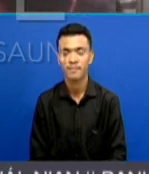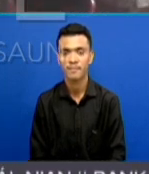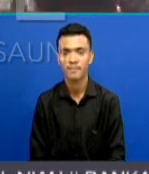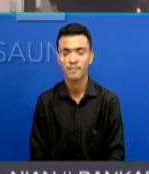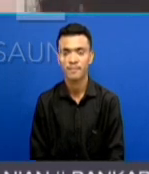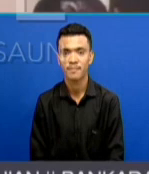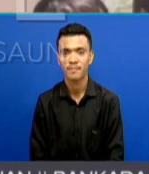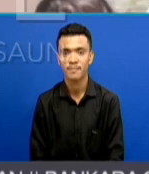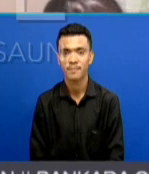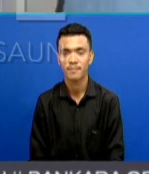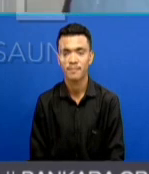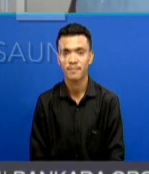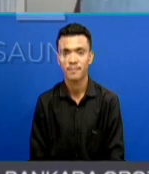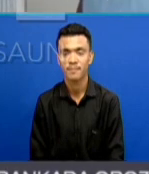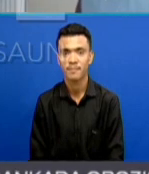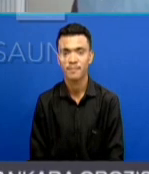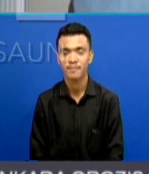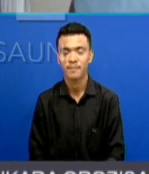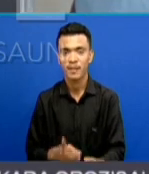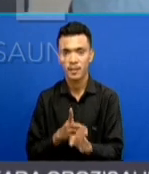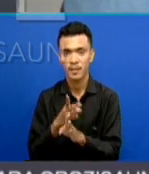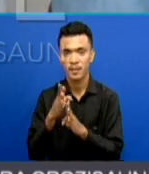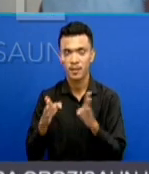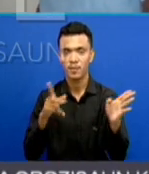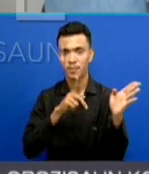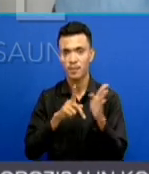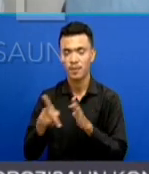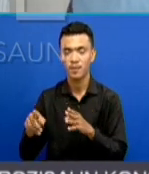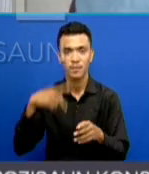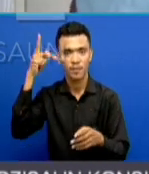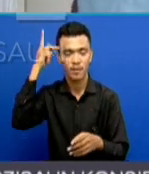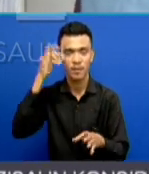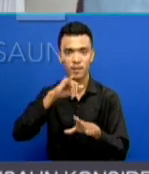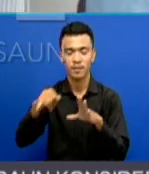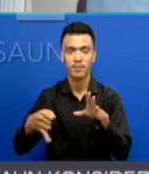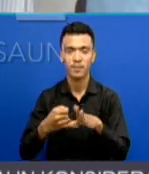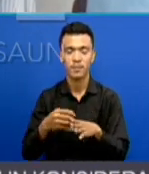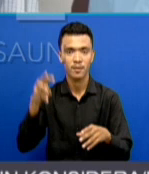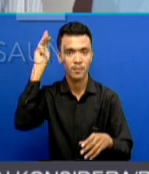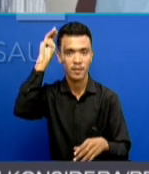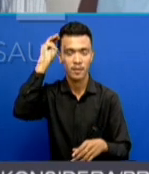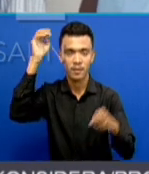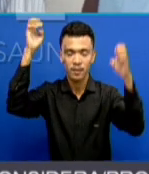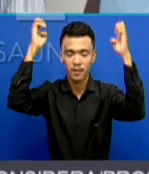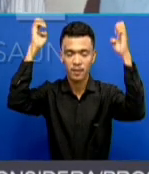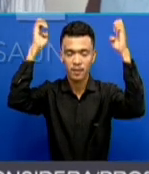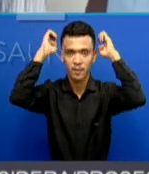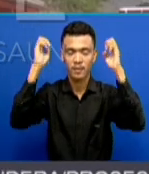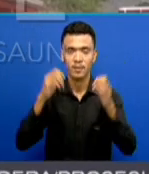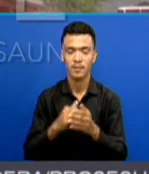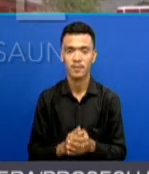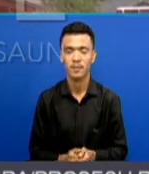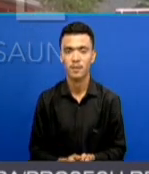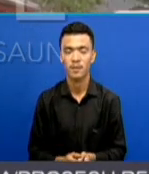the rural communities. Diretora Geral Plano Política e Inclusão e Informática, Ministério da Educação,